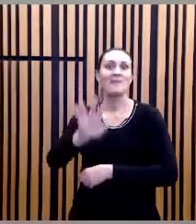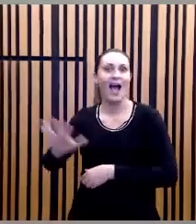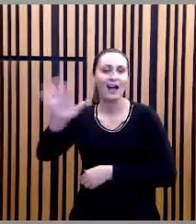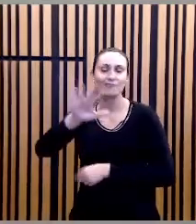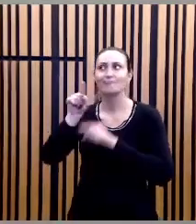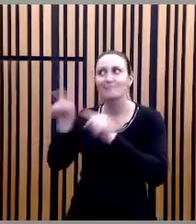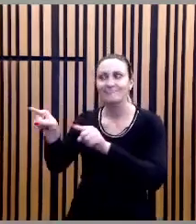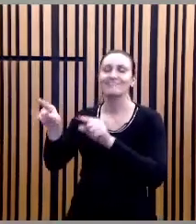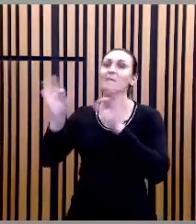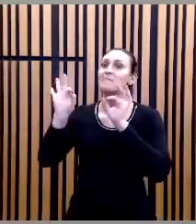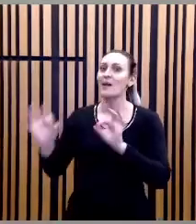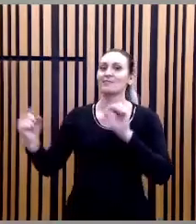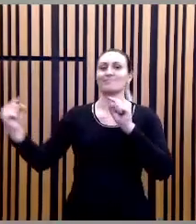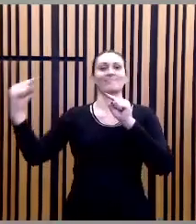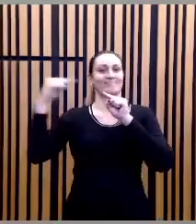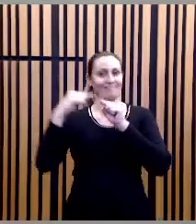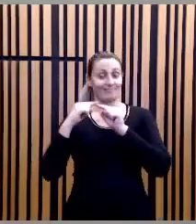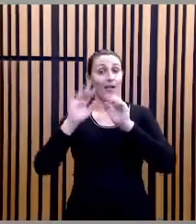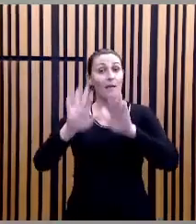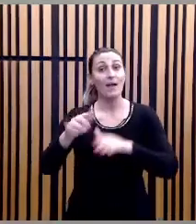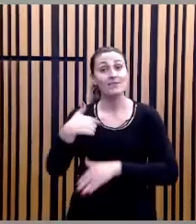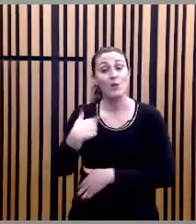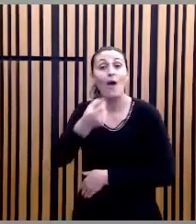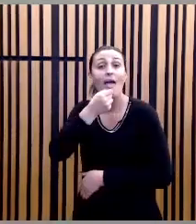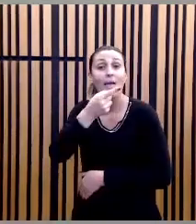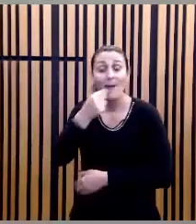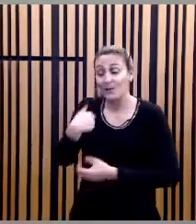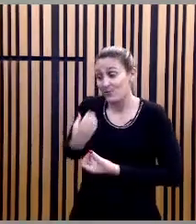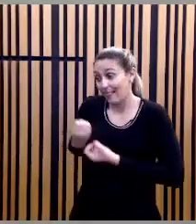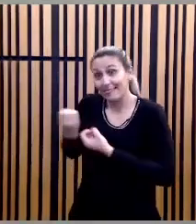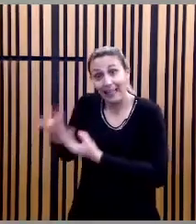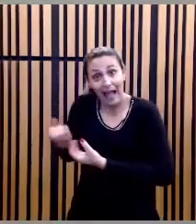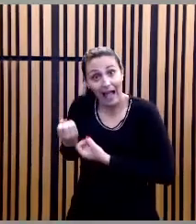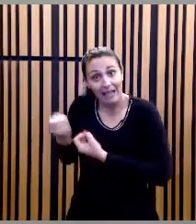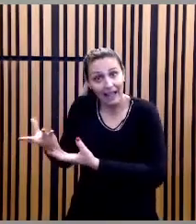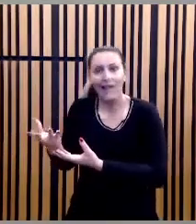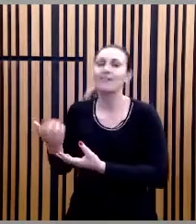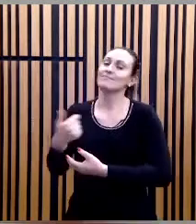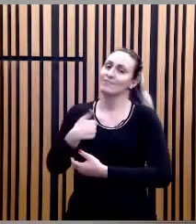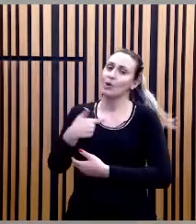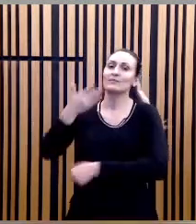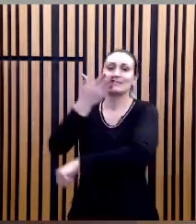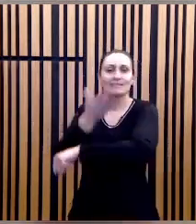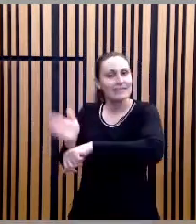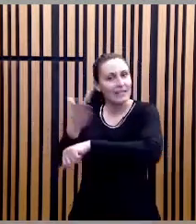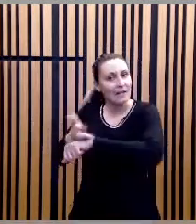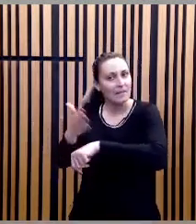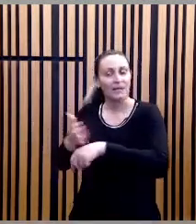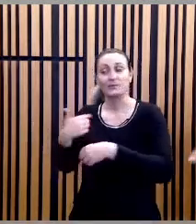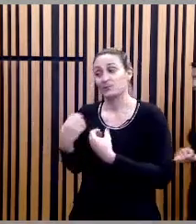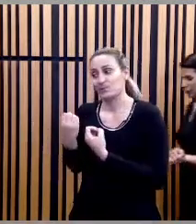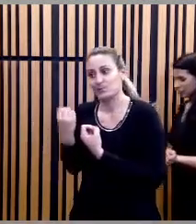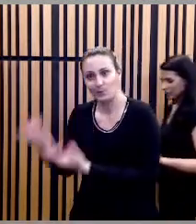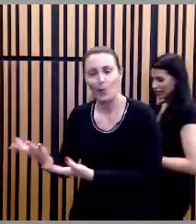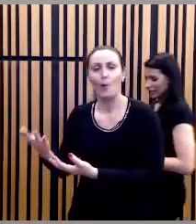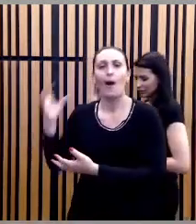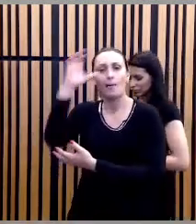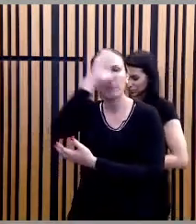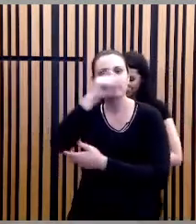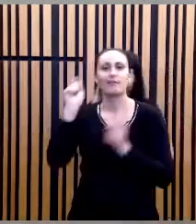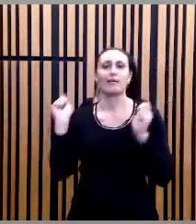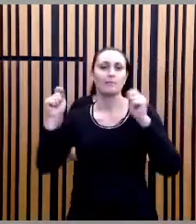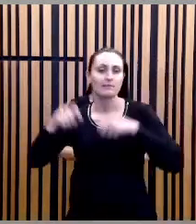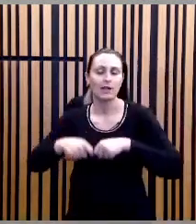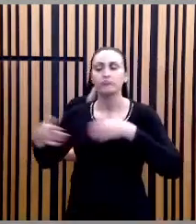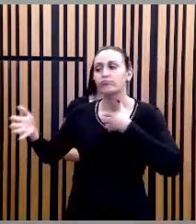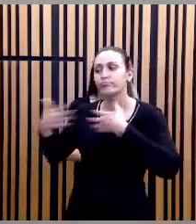exatamente isso. Só que em vez, digamos, de dar remédio, eu brinco, né? A gente dá treinamento, a gente dá capacitação, a gente conversa, a